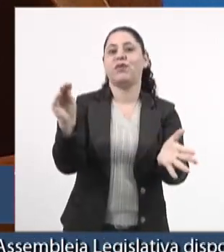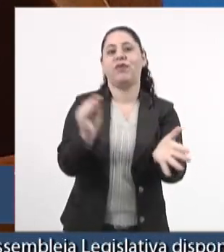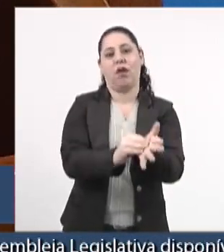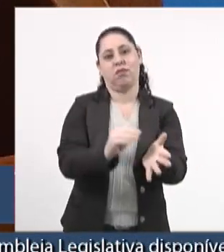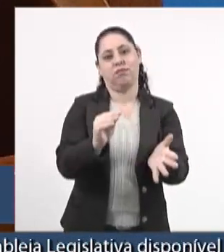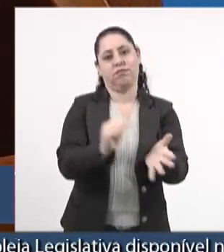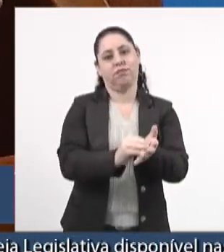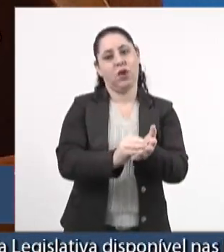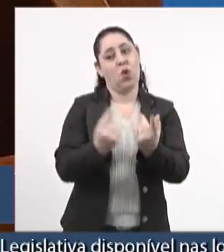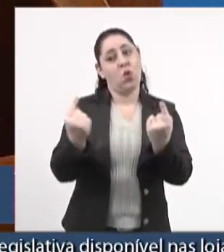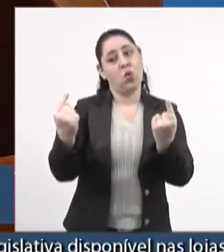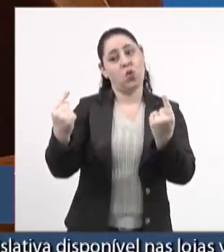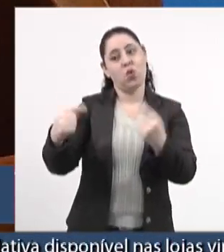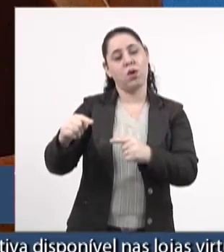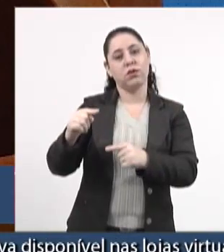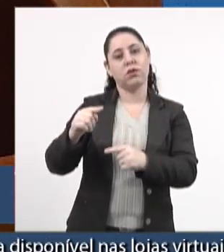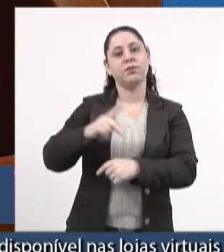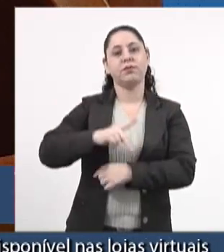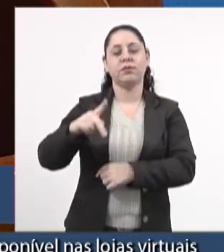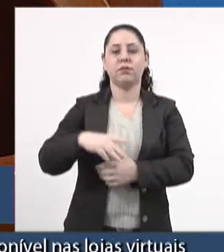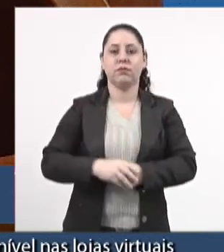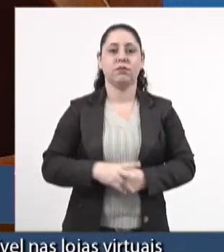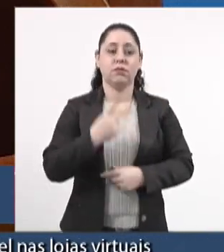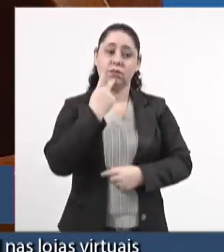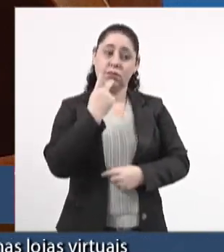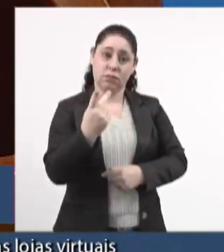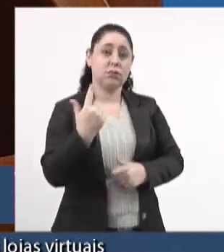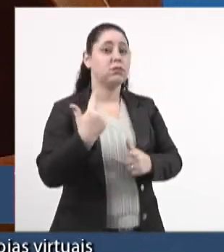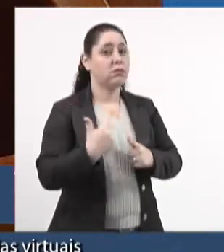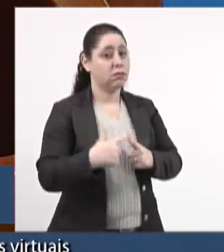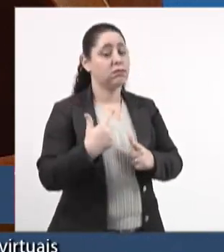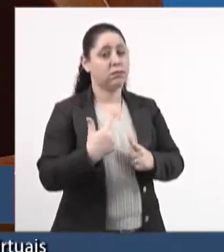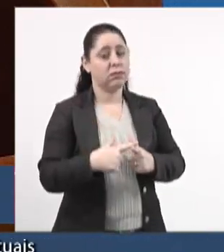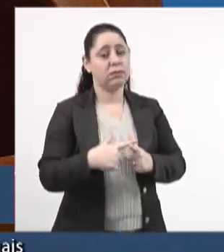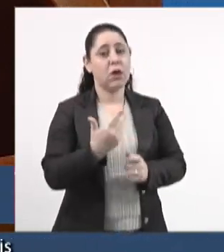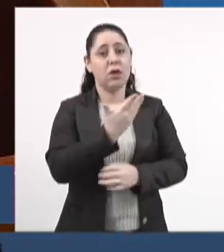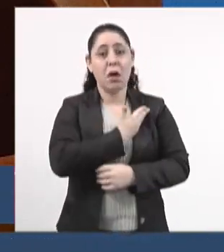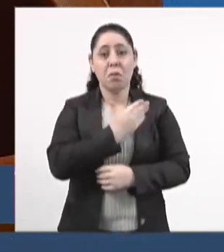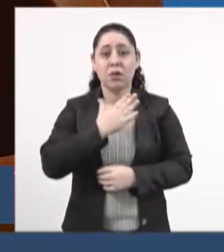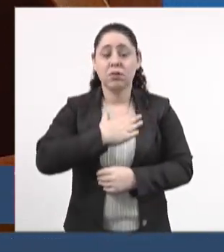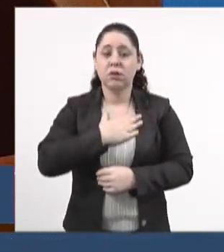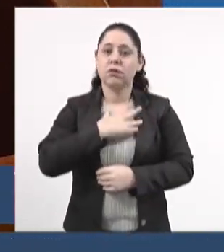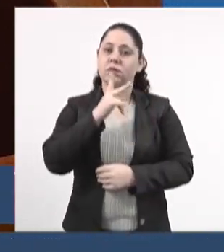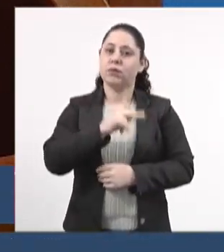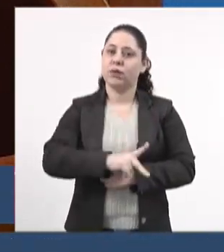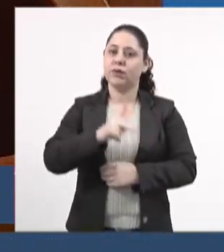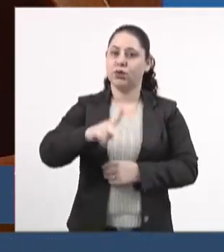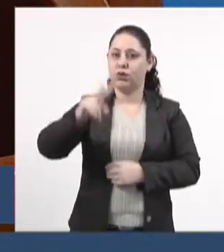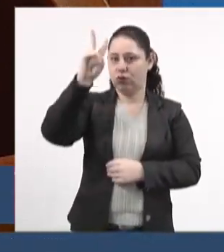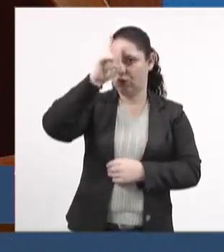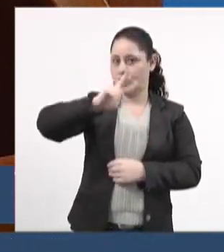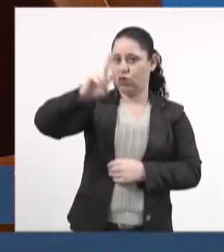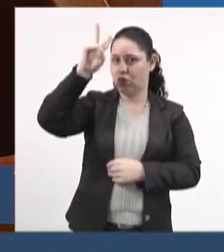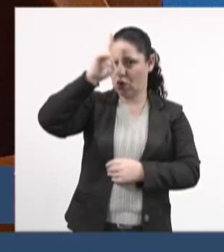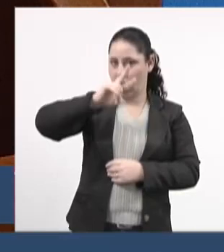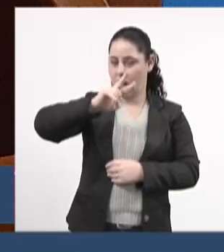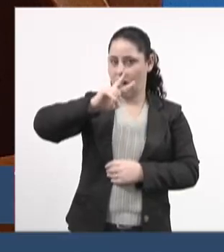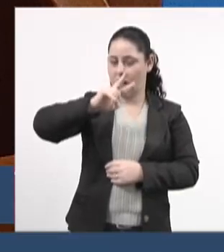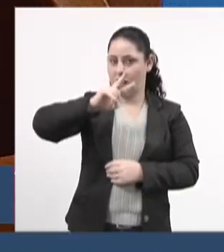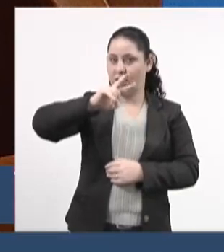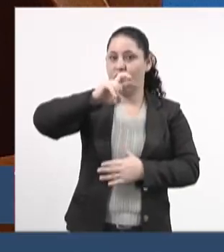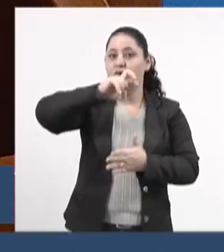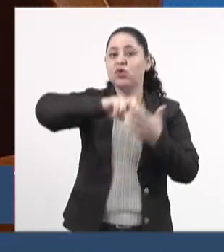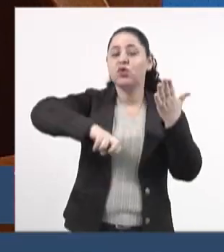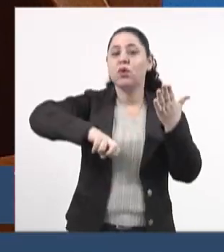injustiça contra esse professor. Eu estou falando porque um amigo meu, professor de História, foi